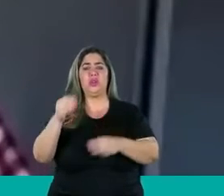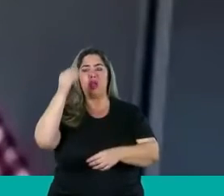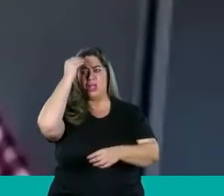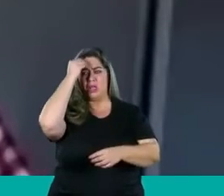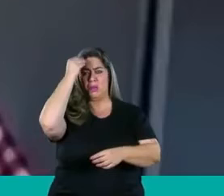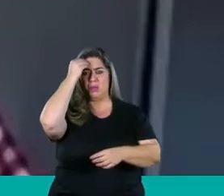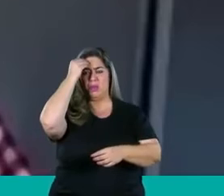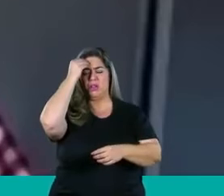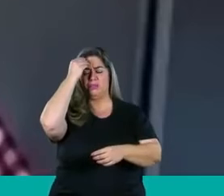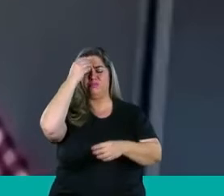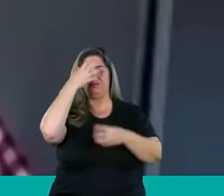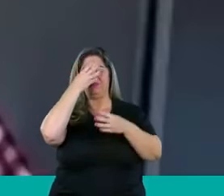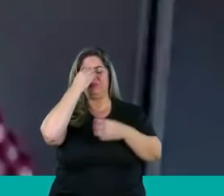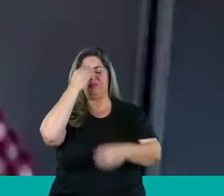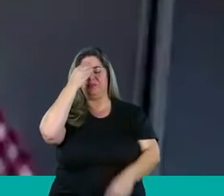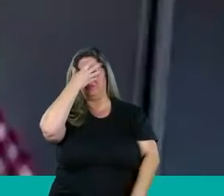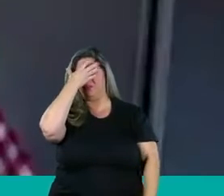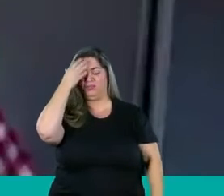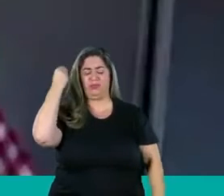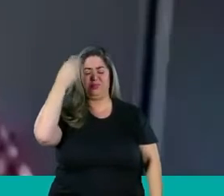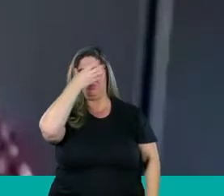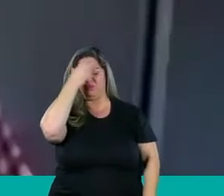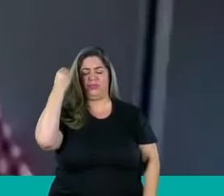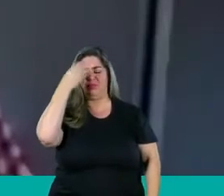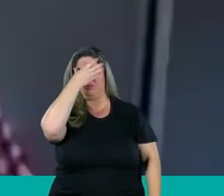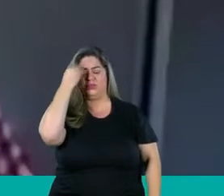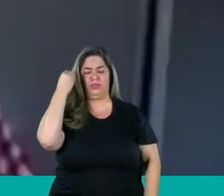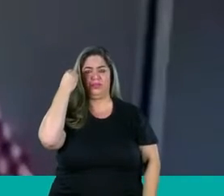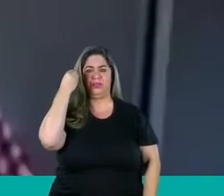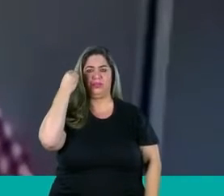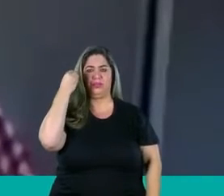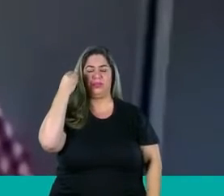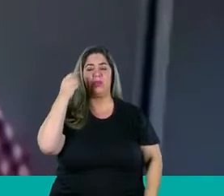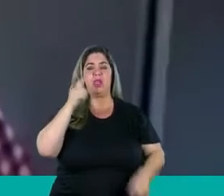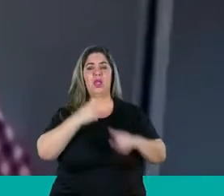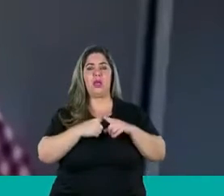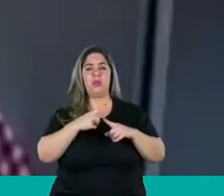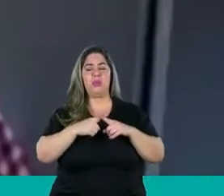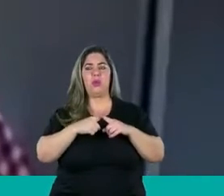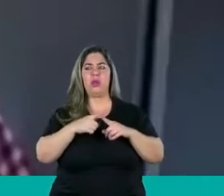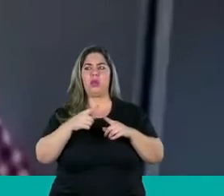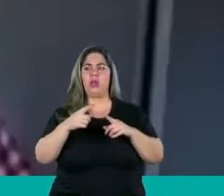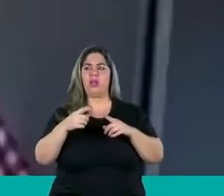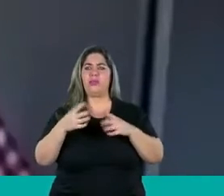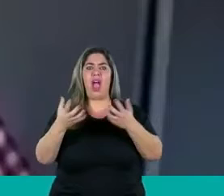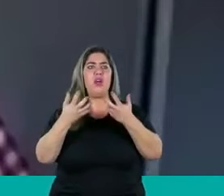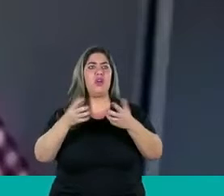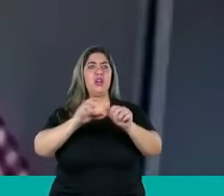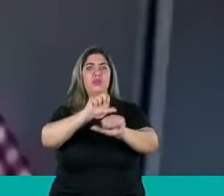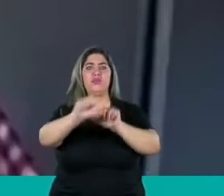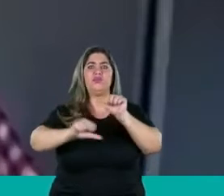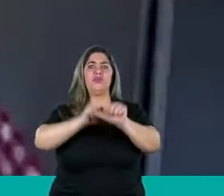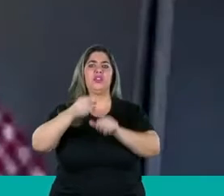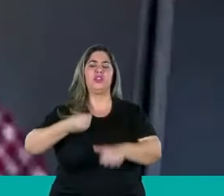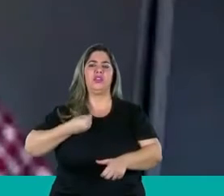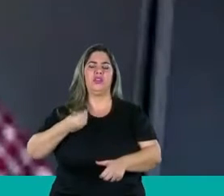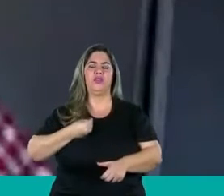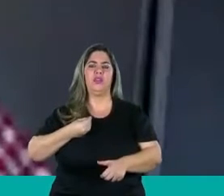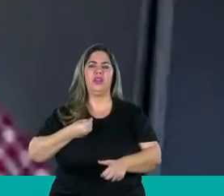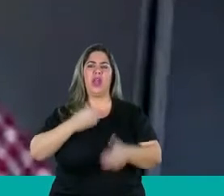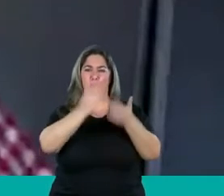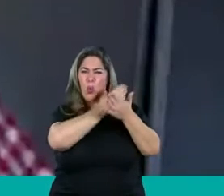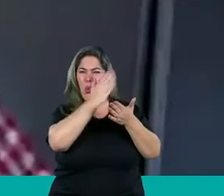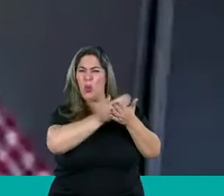universal. Mas o tempo que nós dispomos para mudar de via, mudar de vida, é escasso. Isso a obra